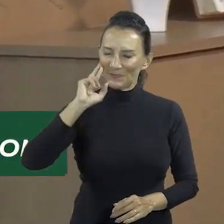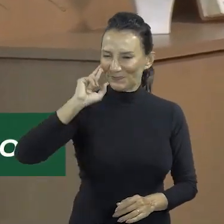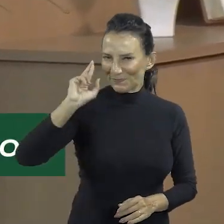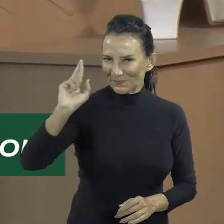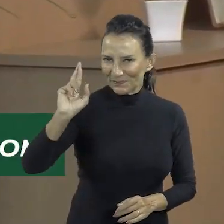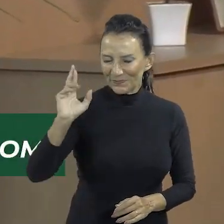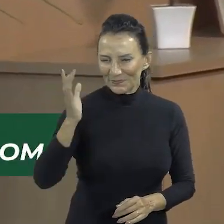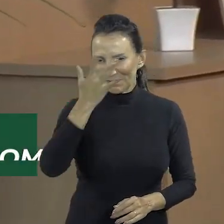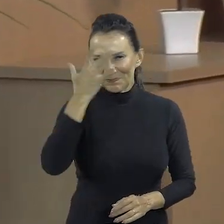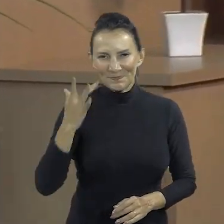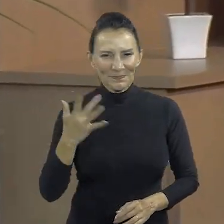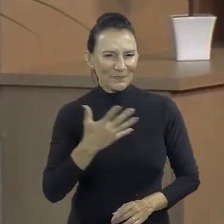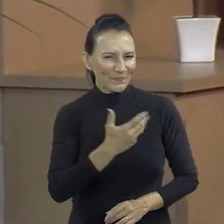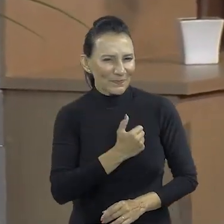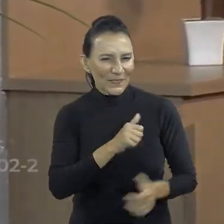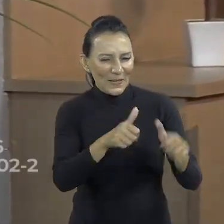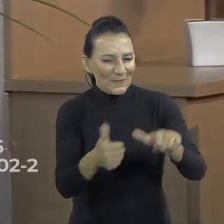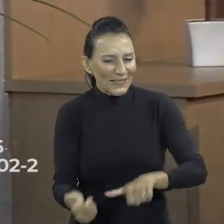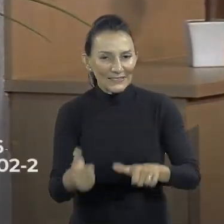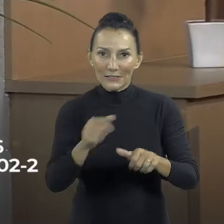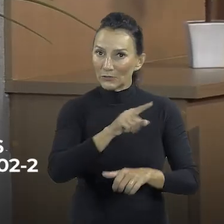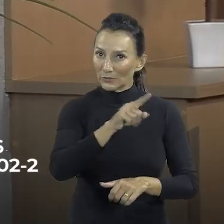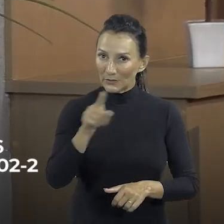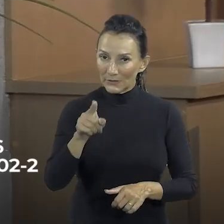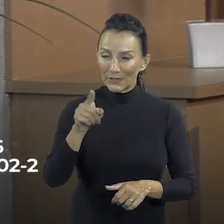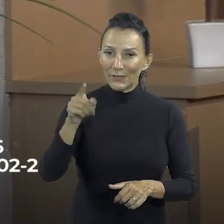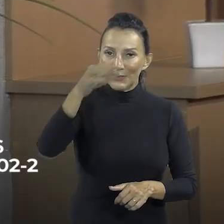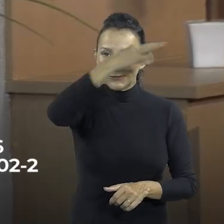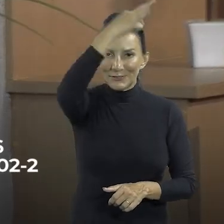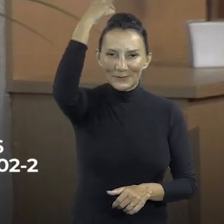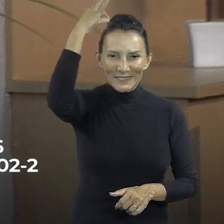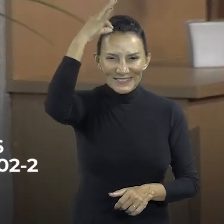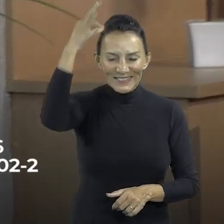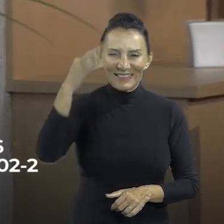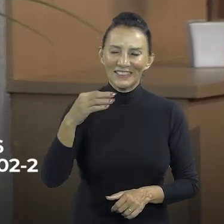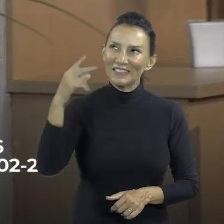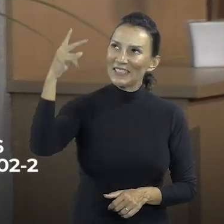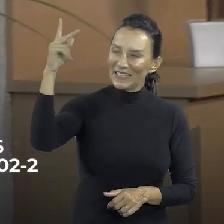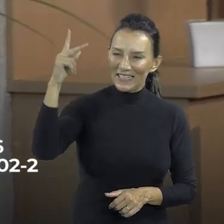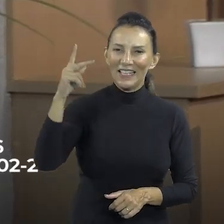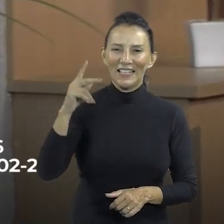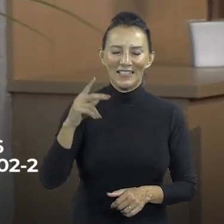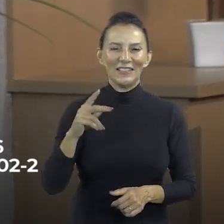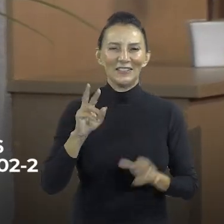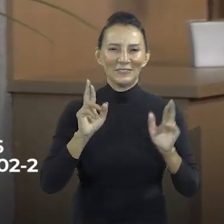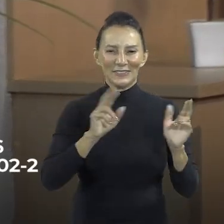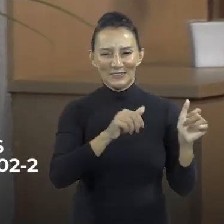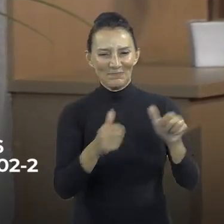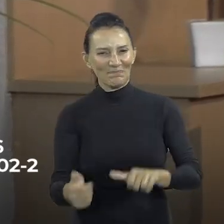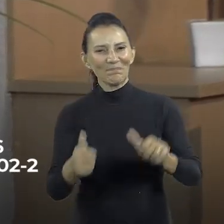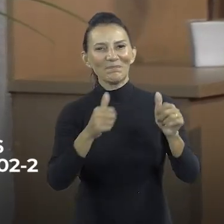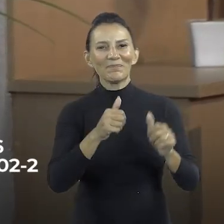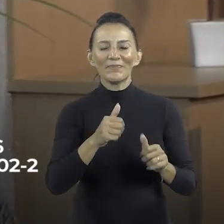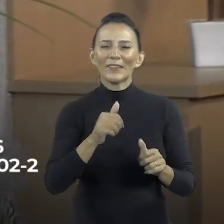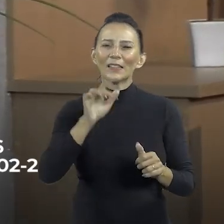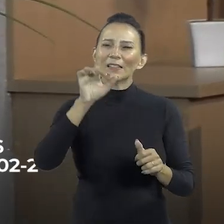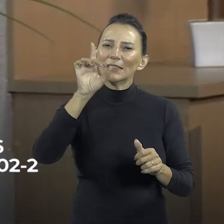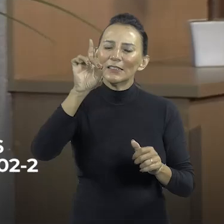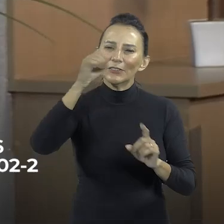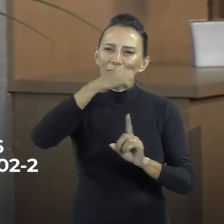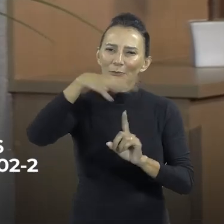e nosso Salvador, te batize com o Espírito Santo. Ele é o batizador. Vamos lá, que Deus te